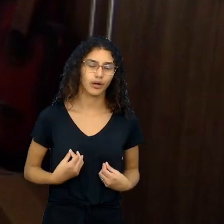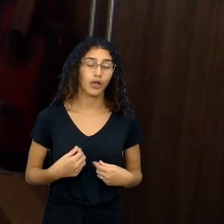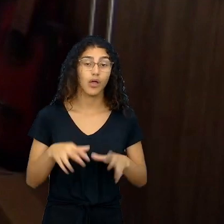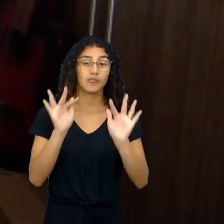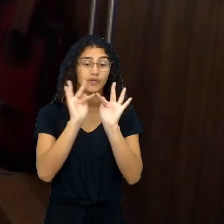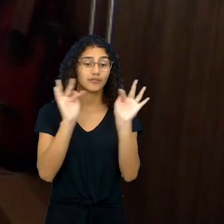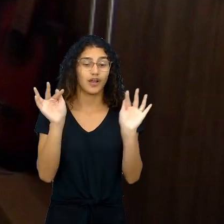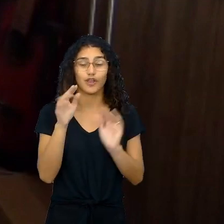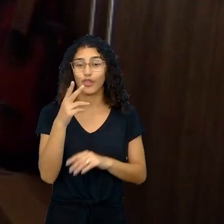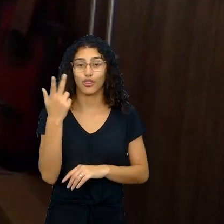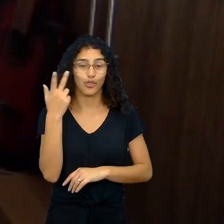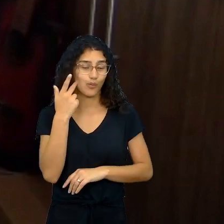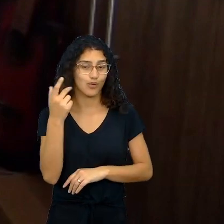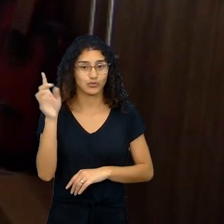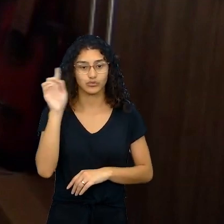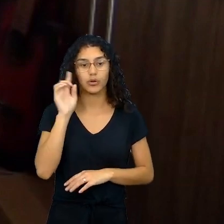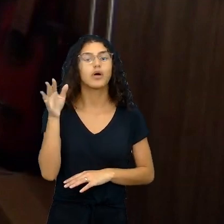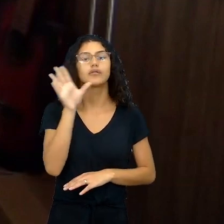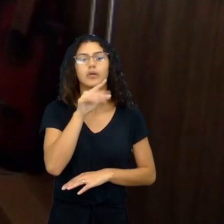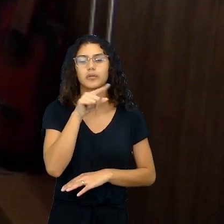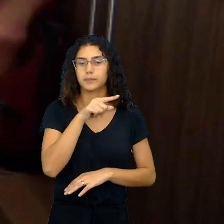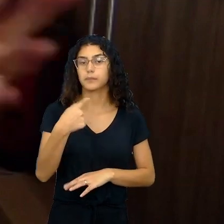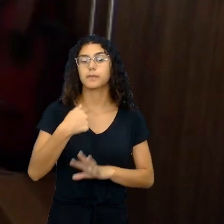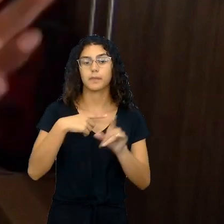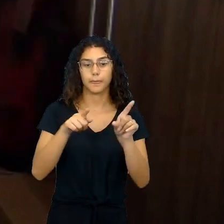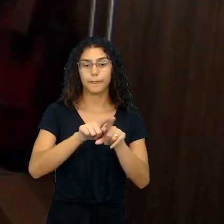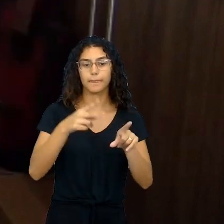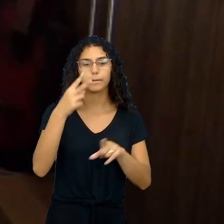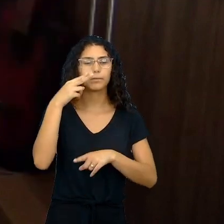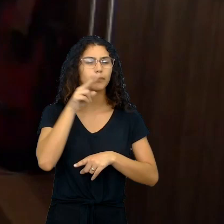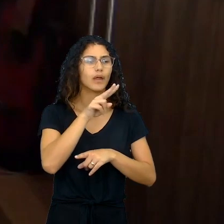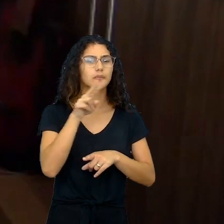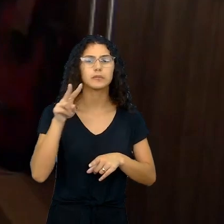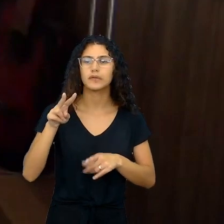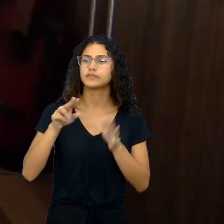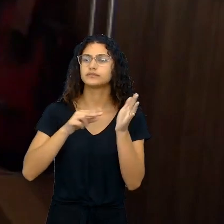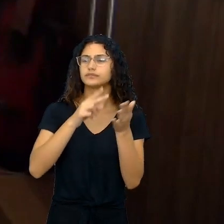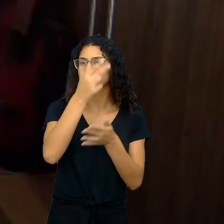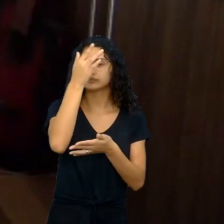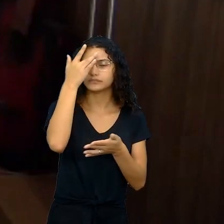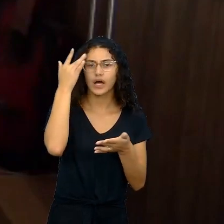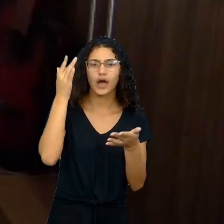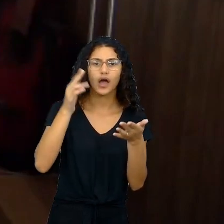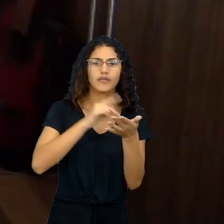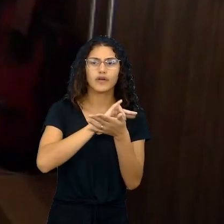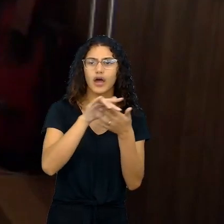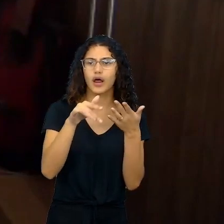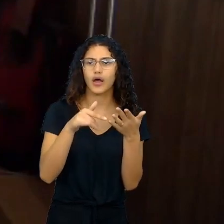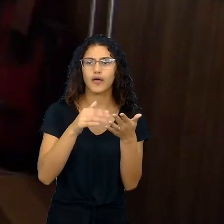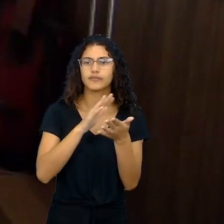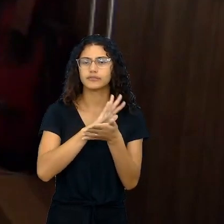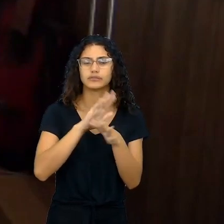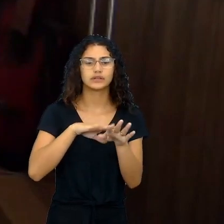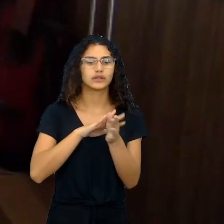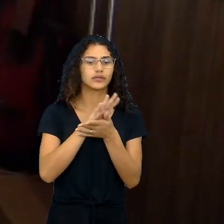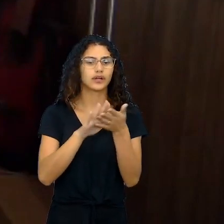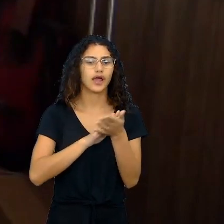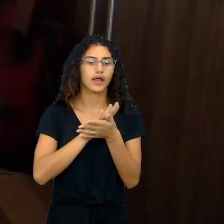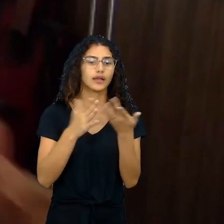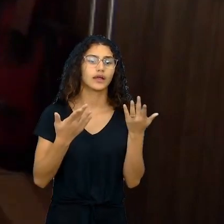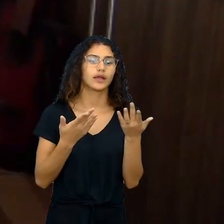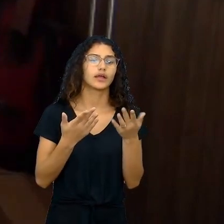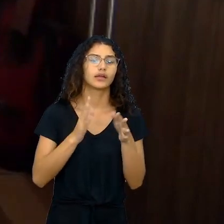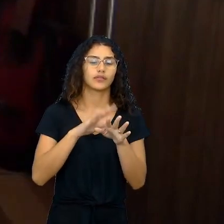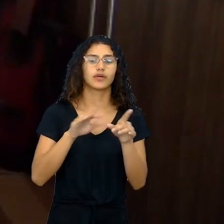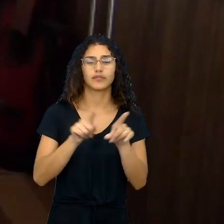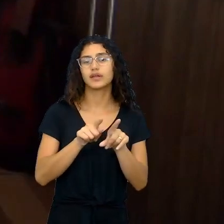muito comum, né? Mas eu falo para vocês, eu também, eu olho aqui para o lado, vejo um monte de gente que não está fazendo um monte de coisas que eu acho que já deveria ser encarado